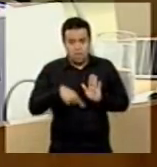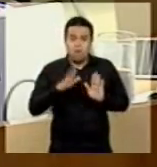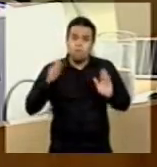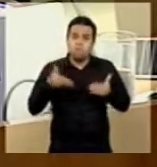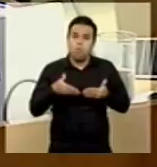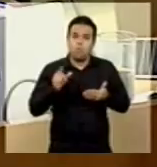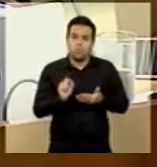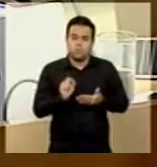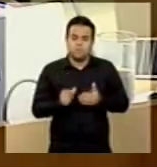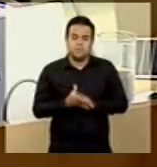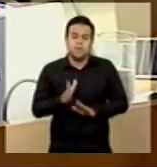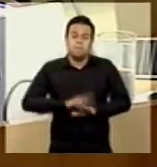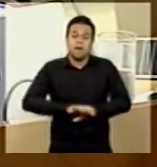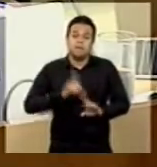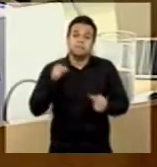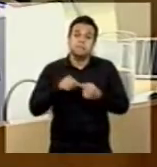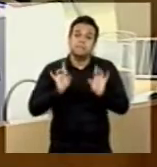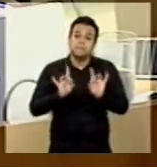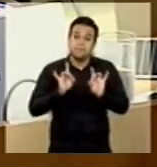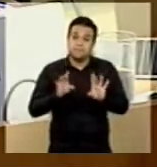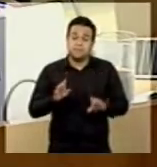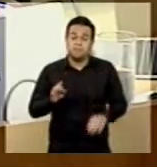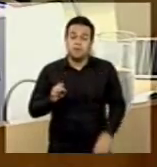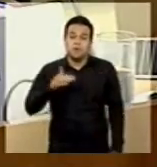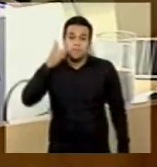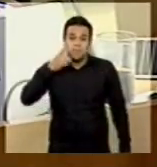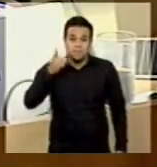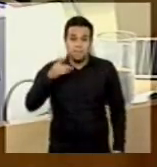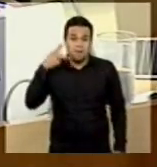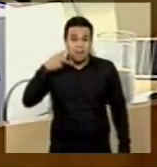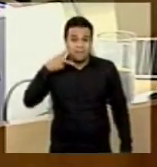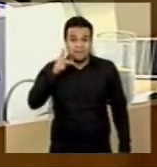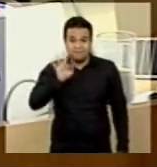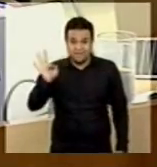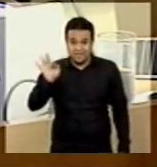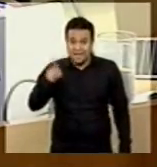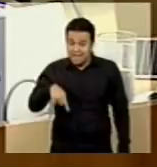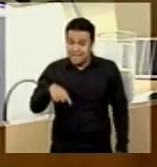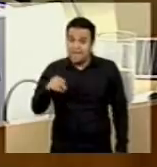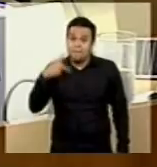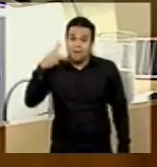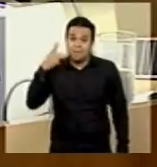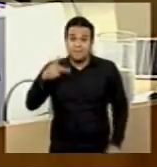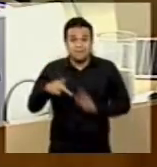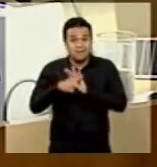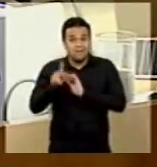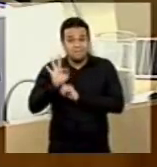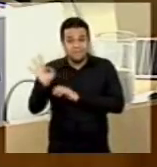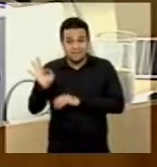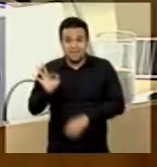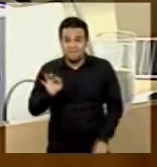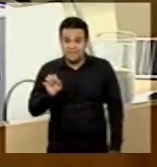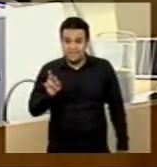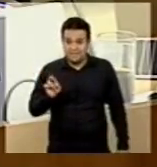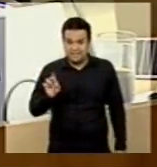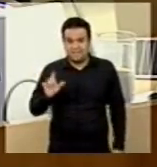no caso específico dos parlamentares federais. Portanto, os números que eu levantei se referiam a parlamentares federais. A ineficiência